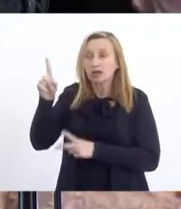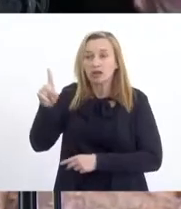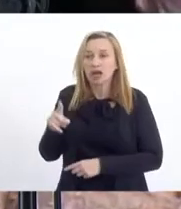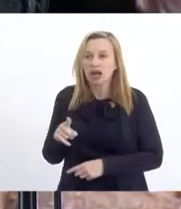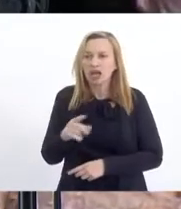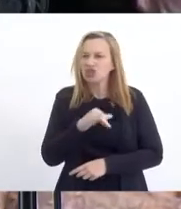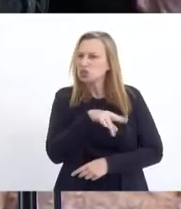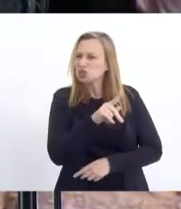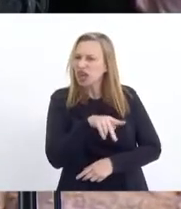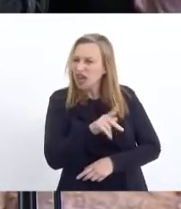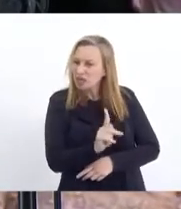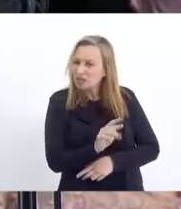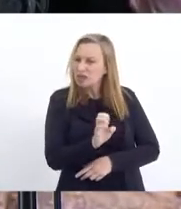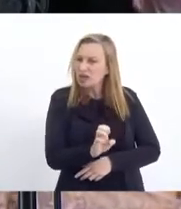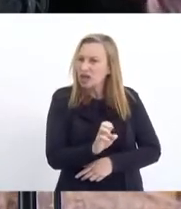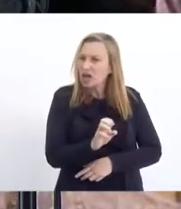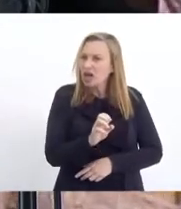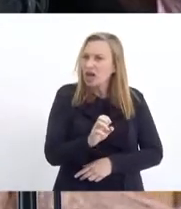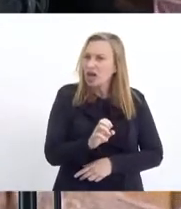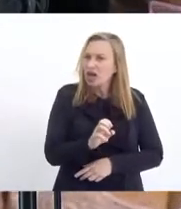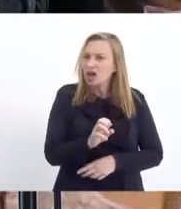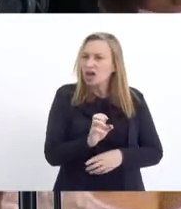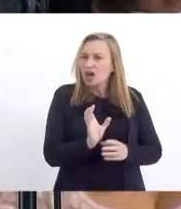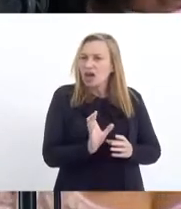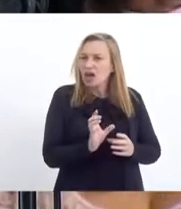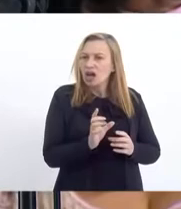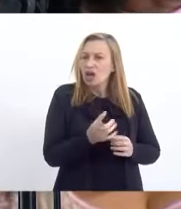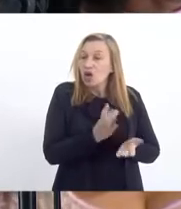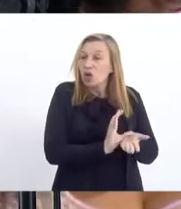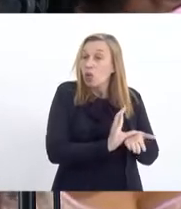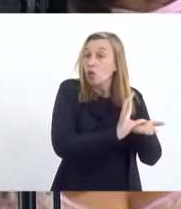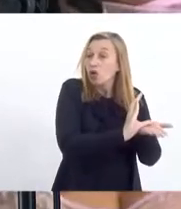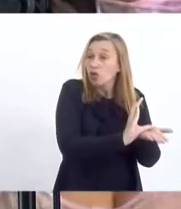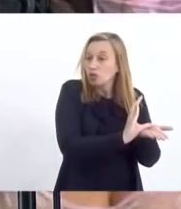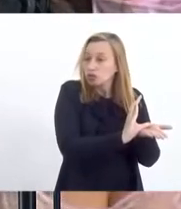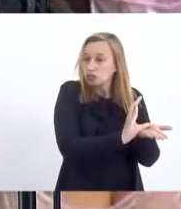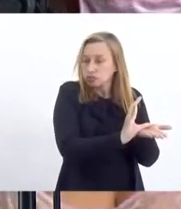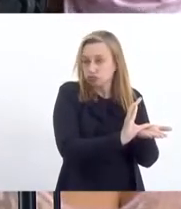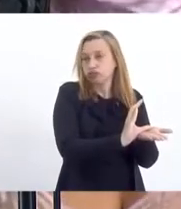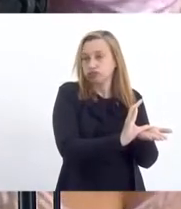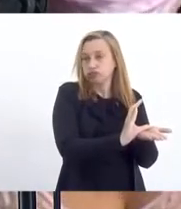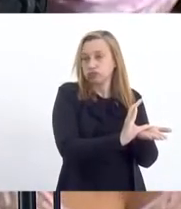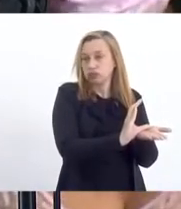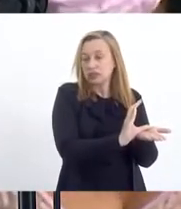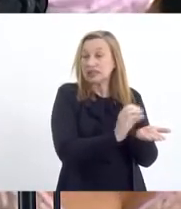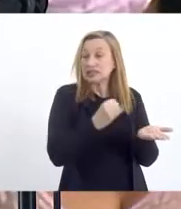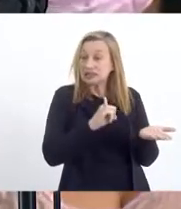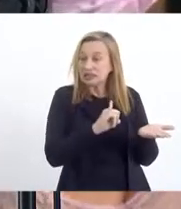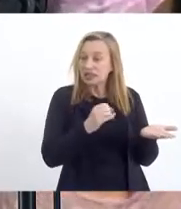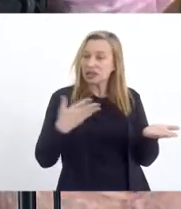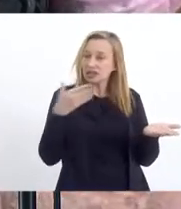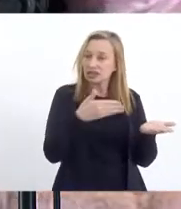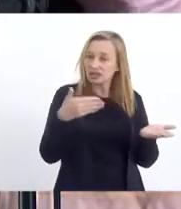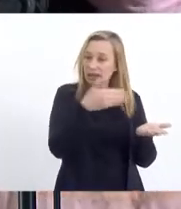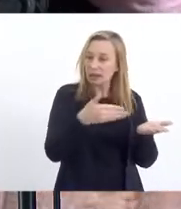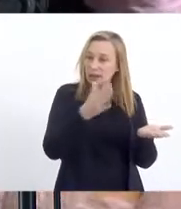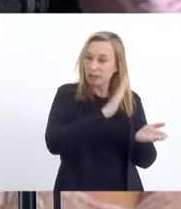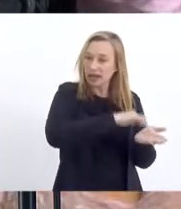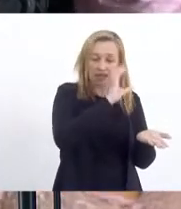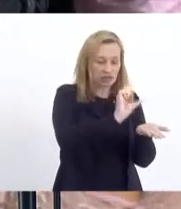que aumenta o valor, pelo contrário, ele é um bolo de recursos, se entrar mais gente, o bolo diminui. Então, não se permite que outros estados